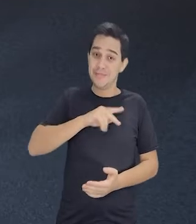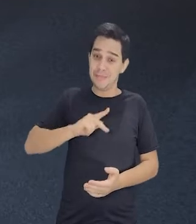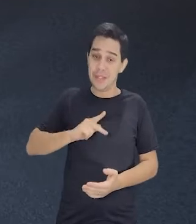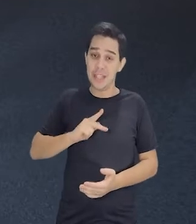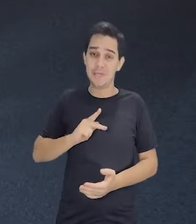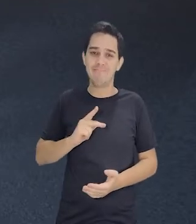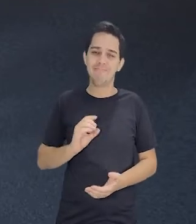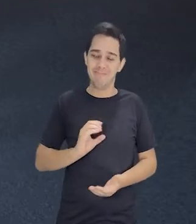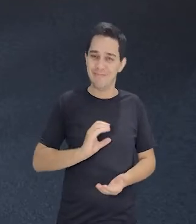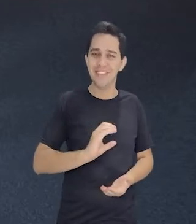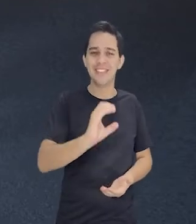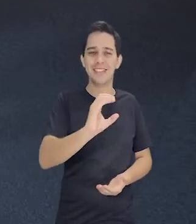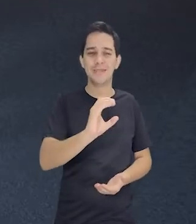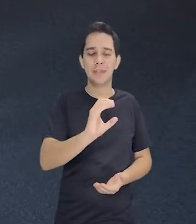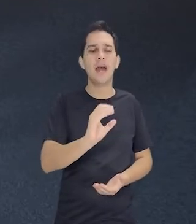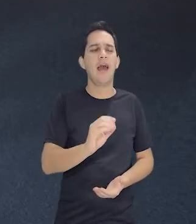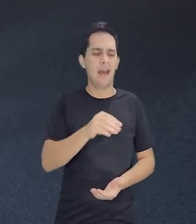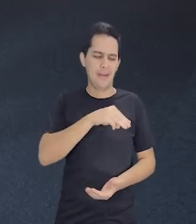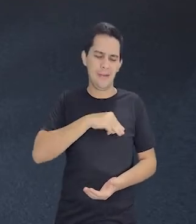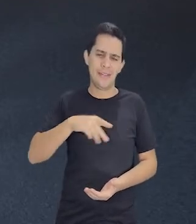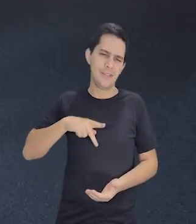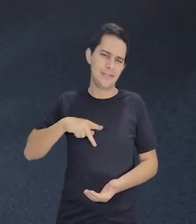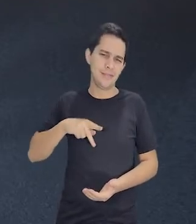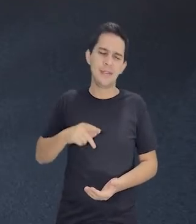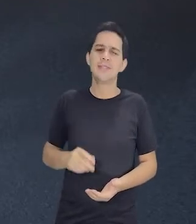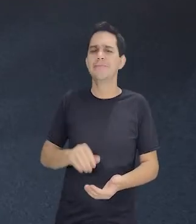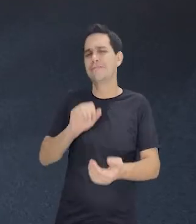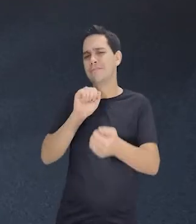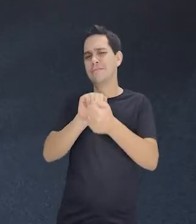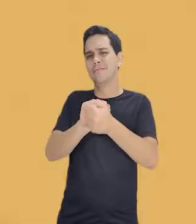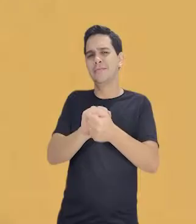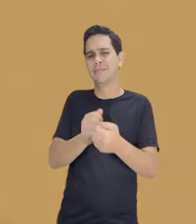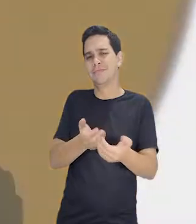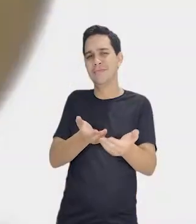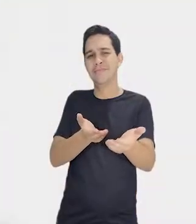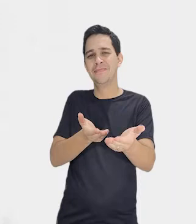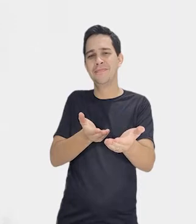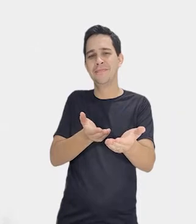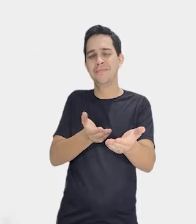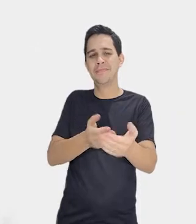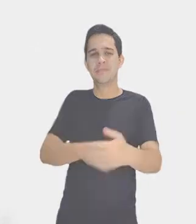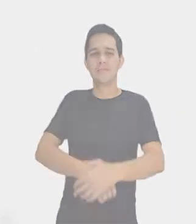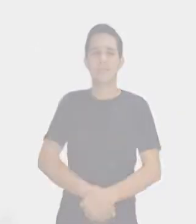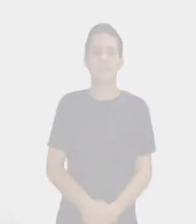MP Cidadão. É o Ministério Público mais perto de você.